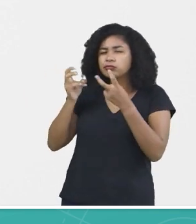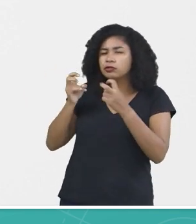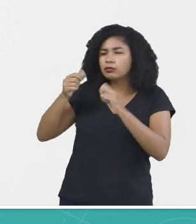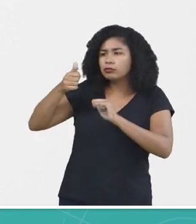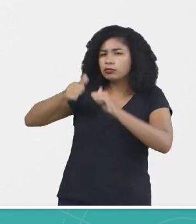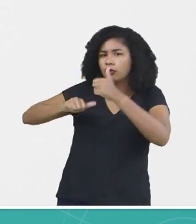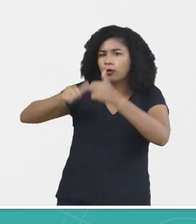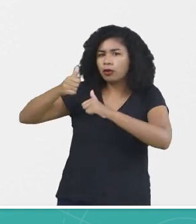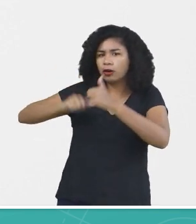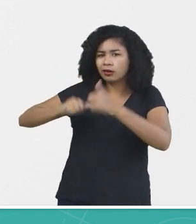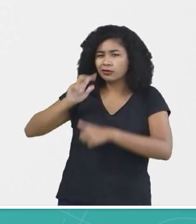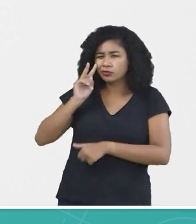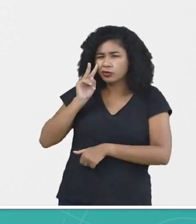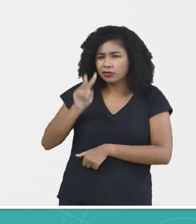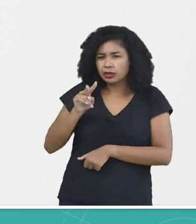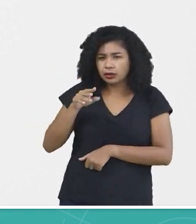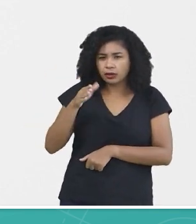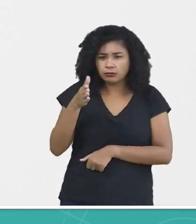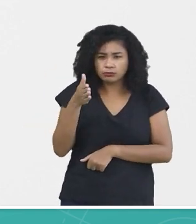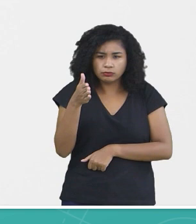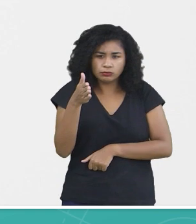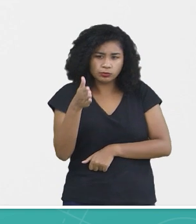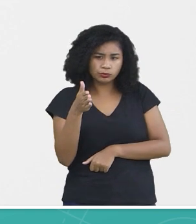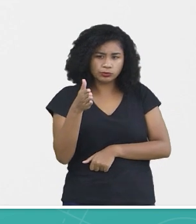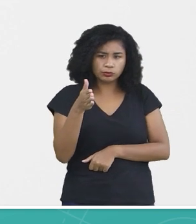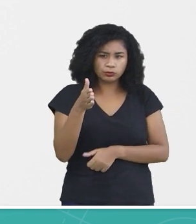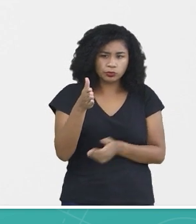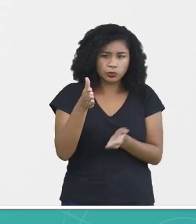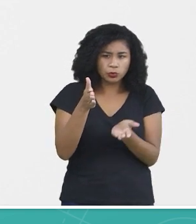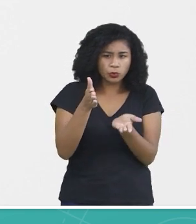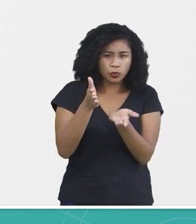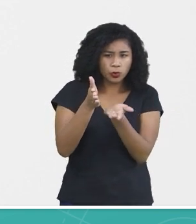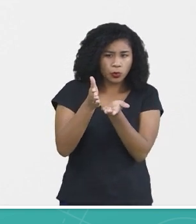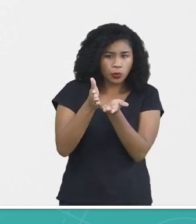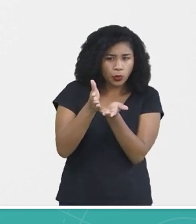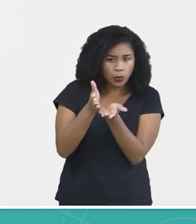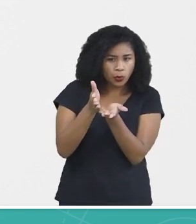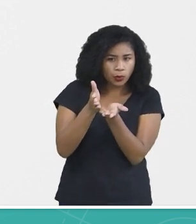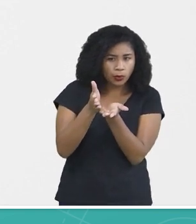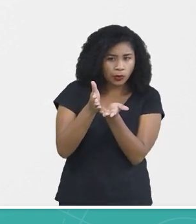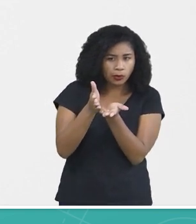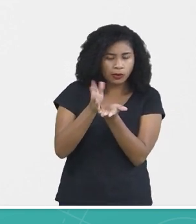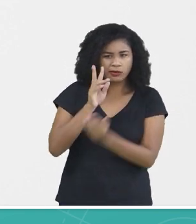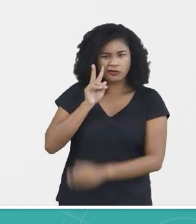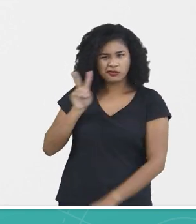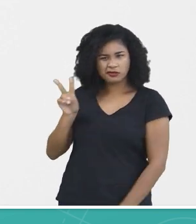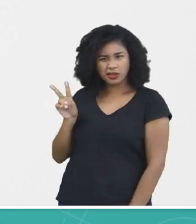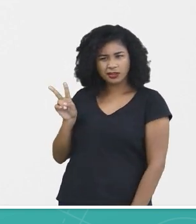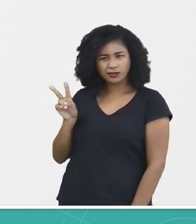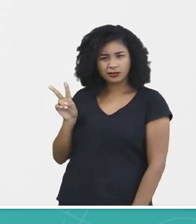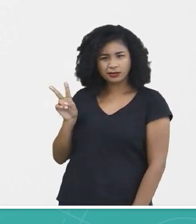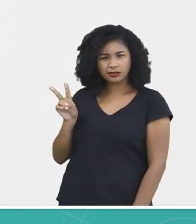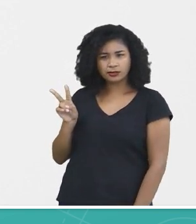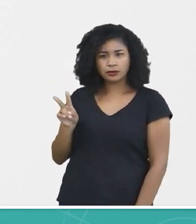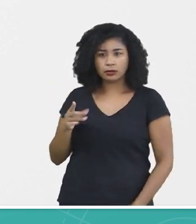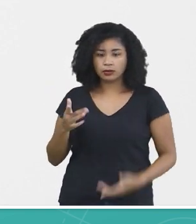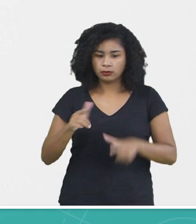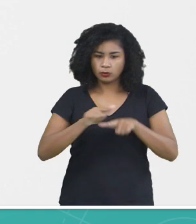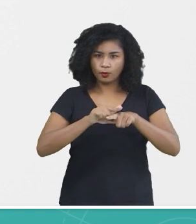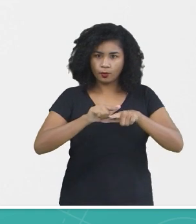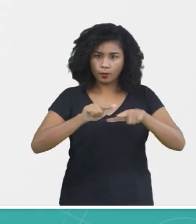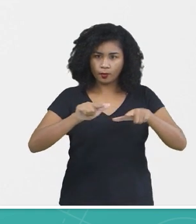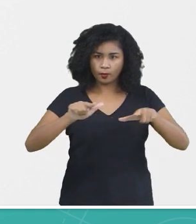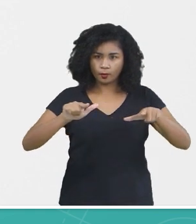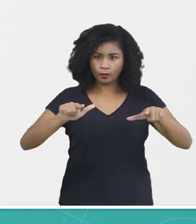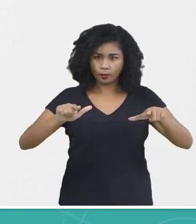paralelepípedo, né, dessa caixa, tem um formato de caixa, essas paredes são planos. Tudo bem? Então,